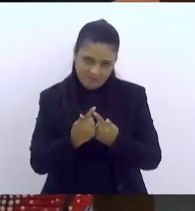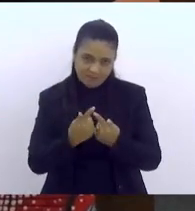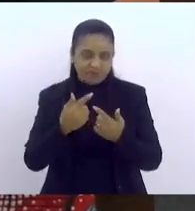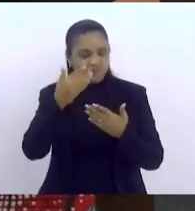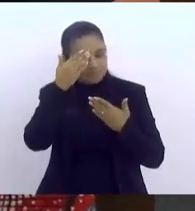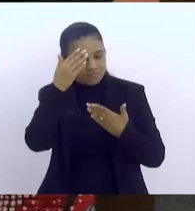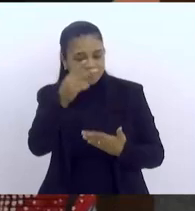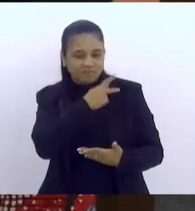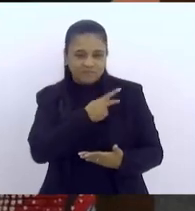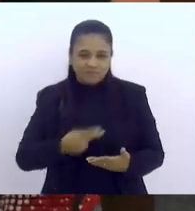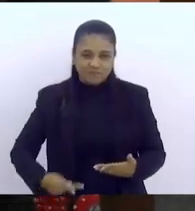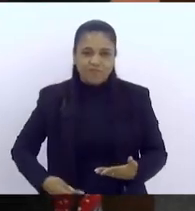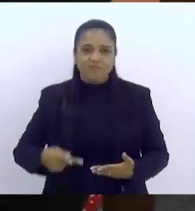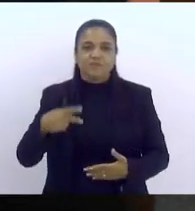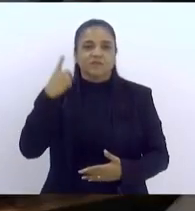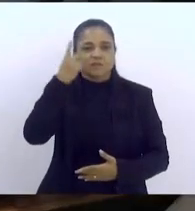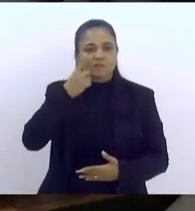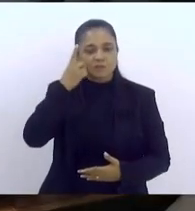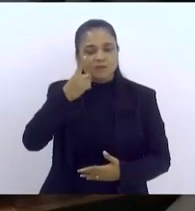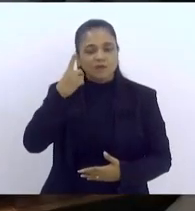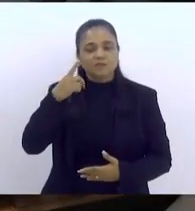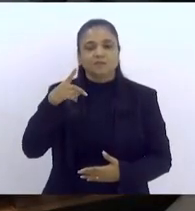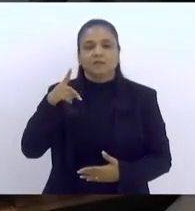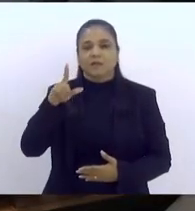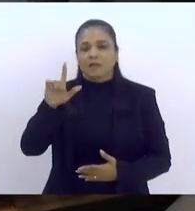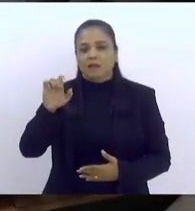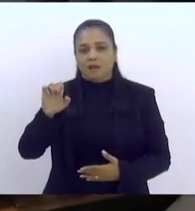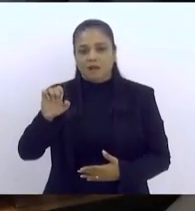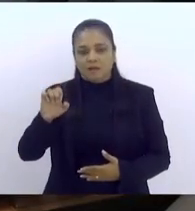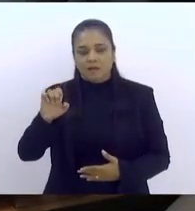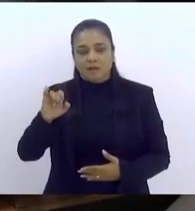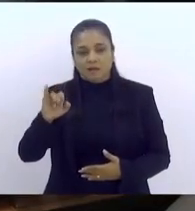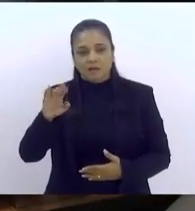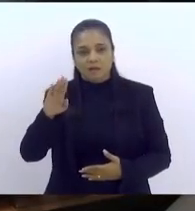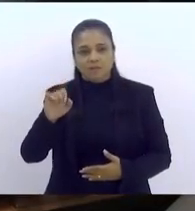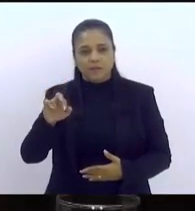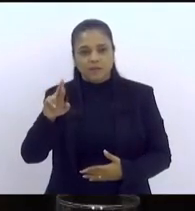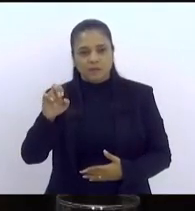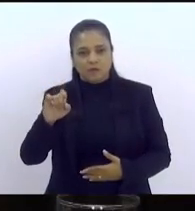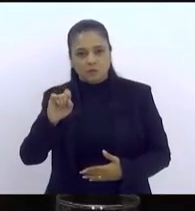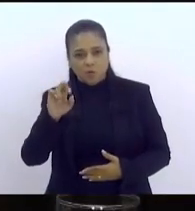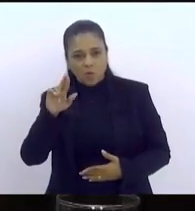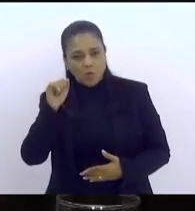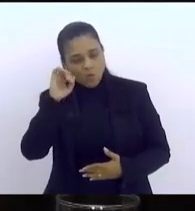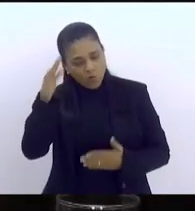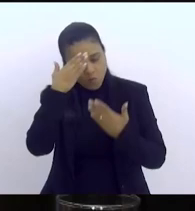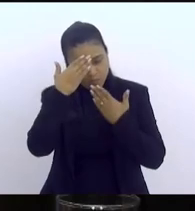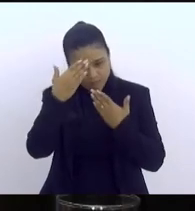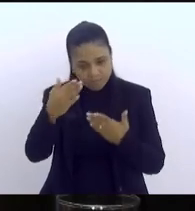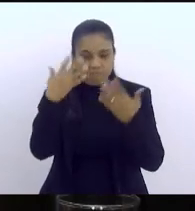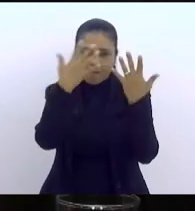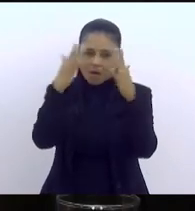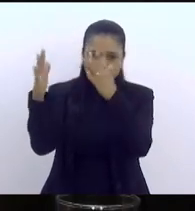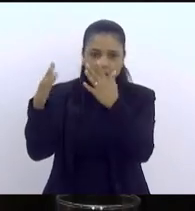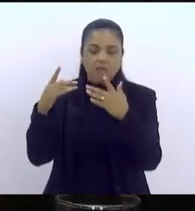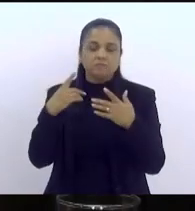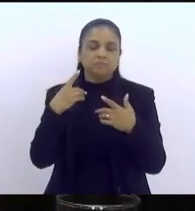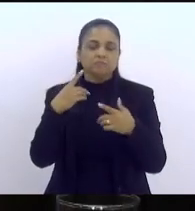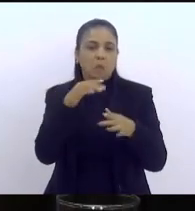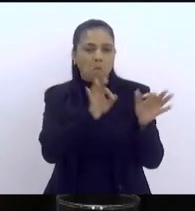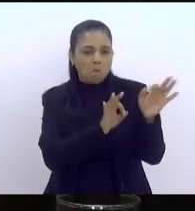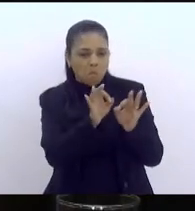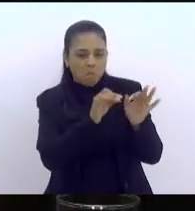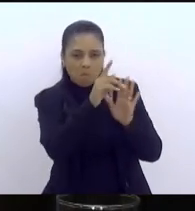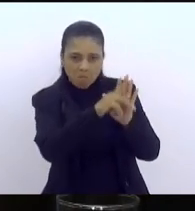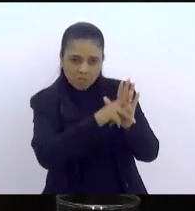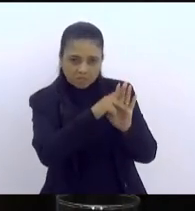Parabéns, deputado Librelon, a todos os parlamentares juvenis. Parabéns, em especial, deputado, pela sua condução desse importante projeto nessa casa. Deputado